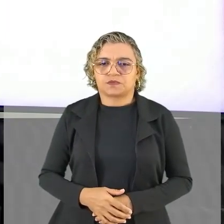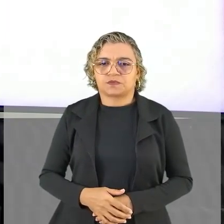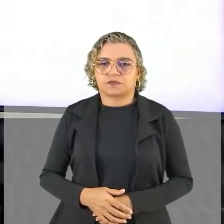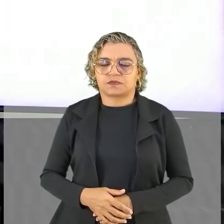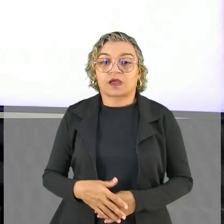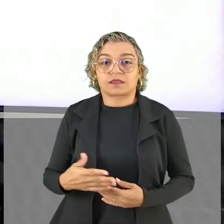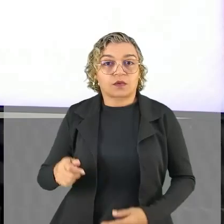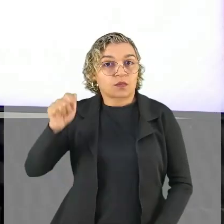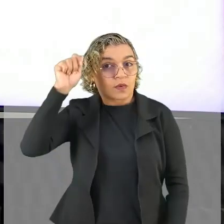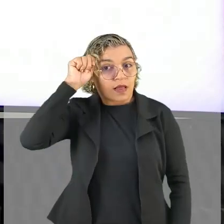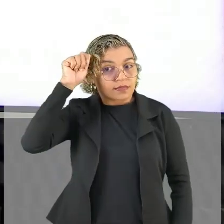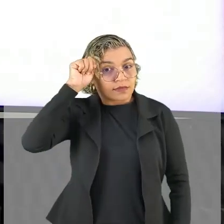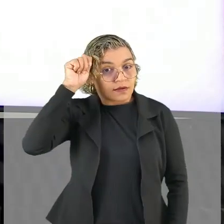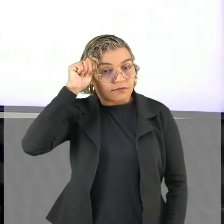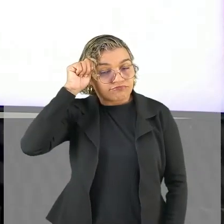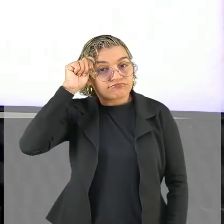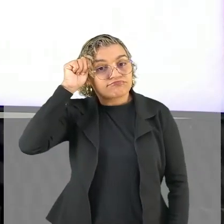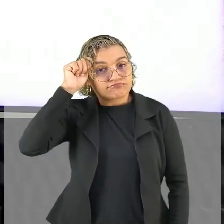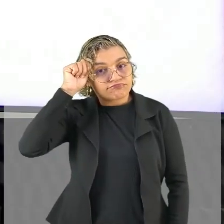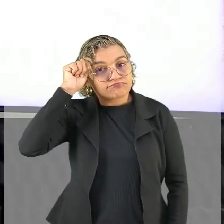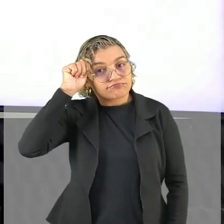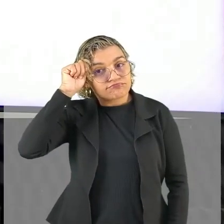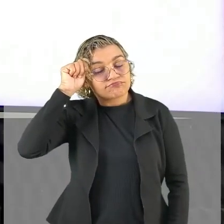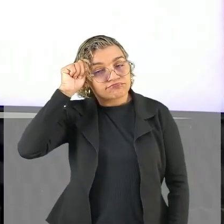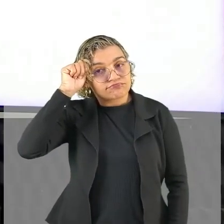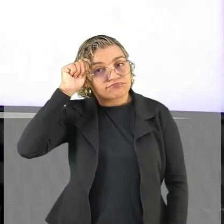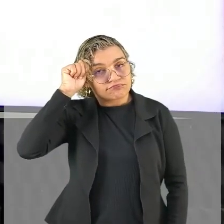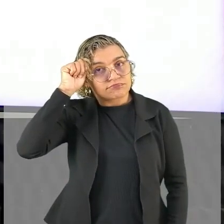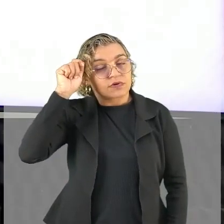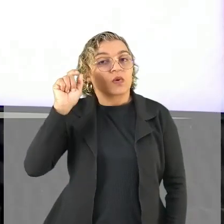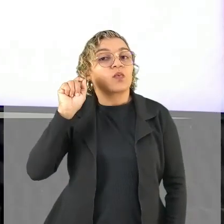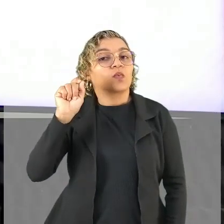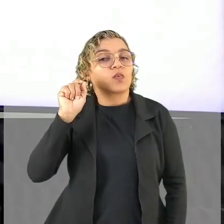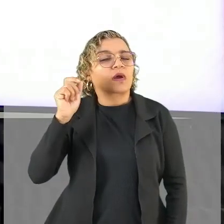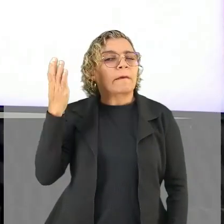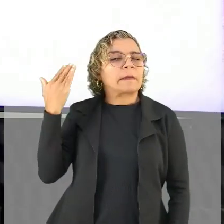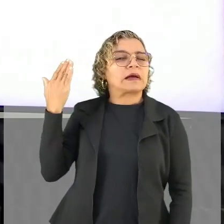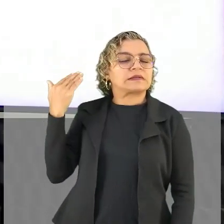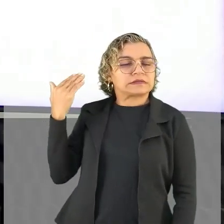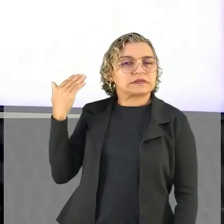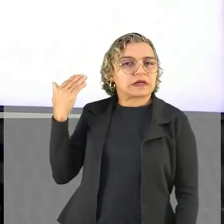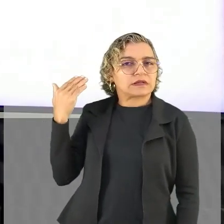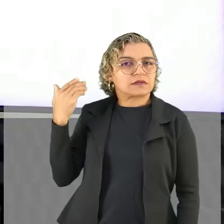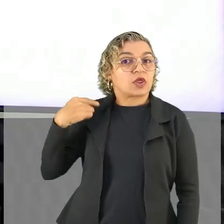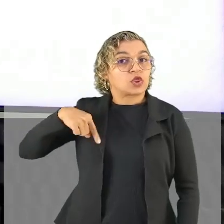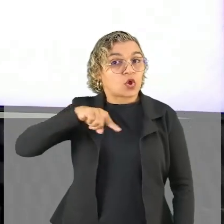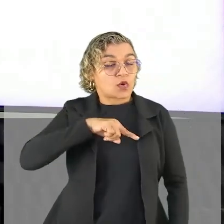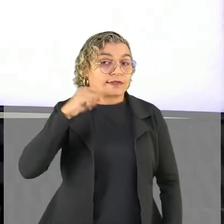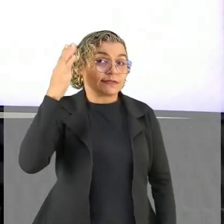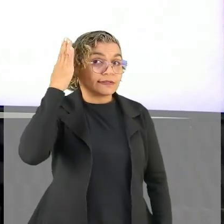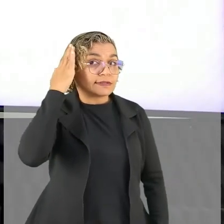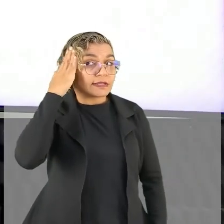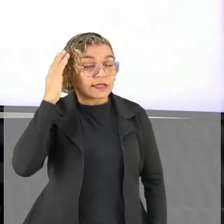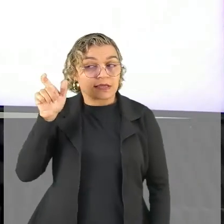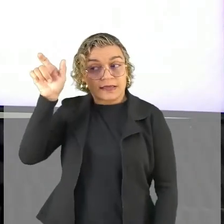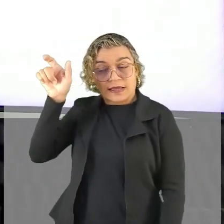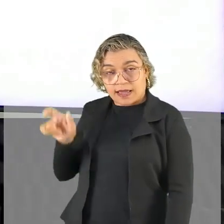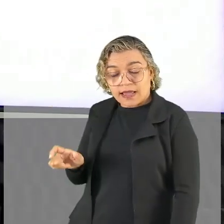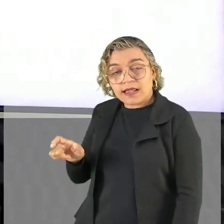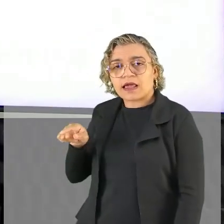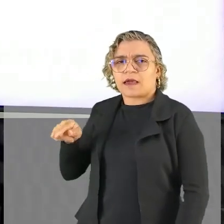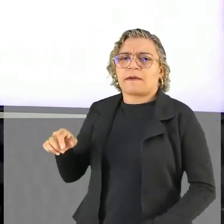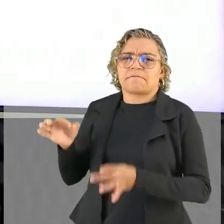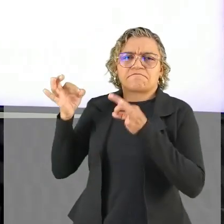Adão, ainda que supuséssemos que suas faculdades racionais fossem inteiramente perfeitas desde o início,